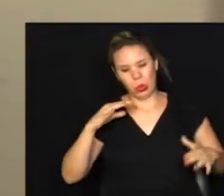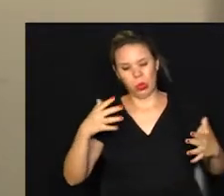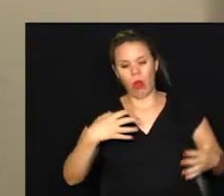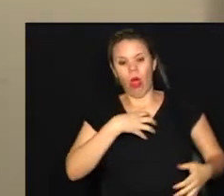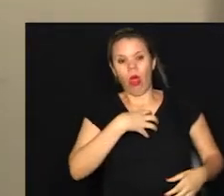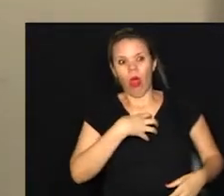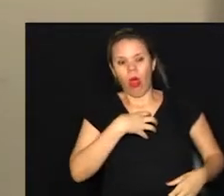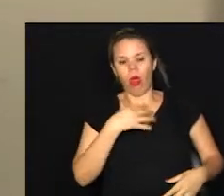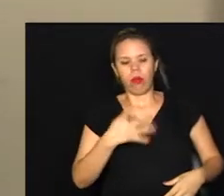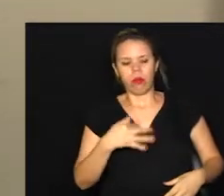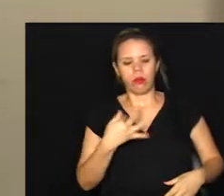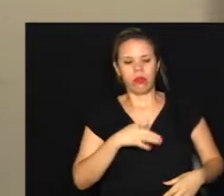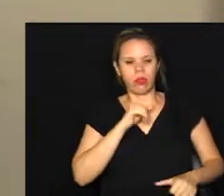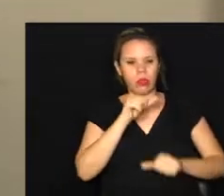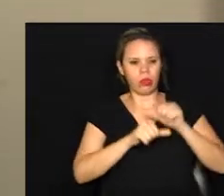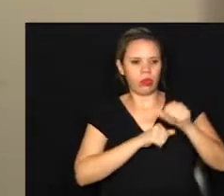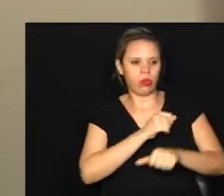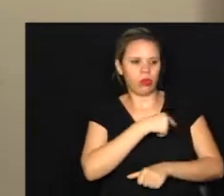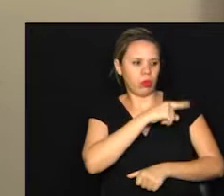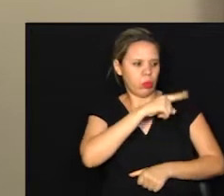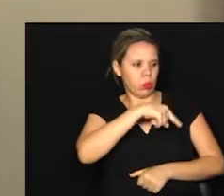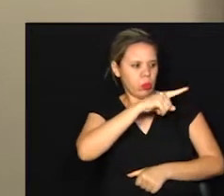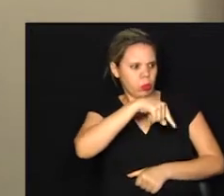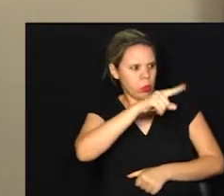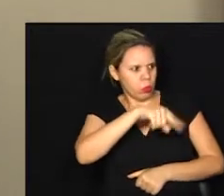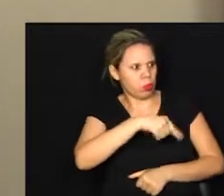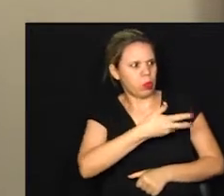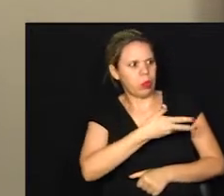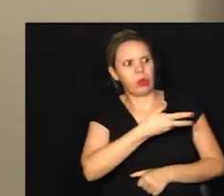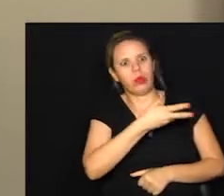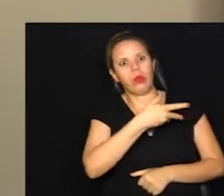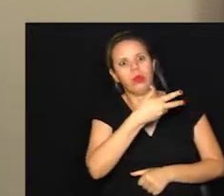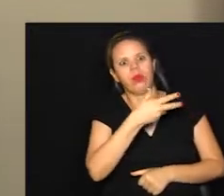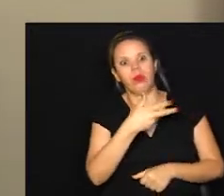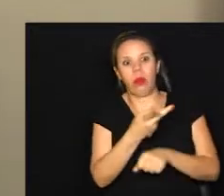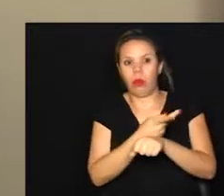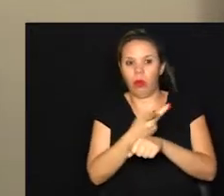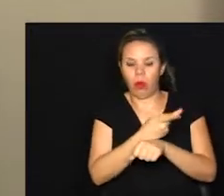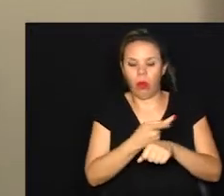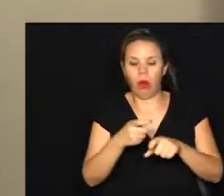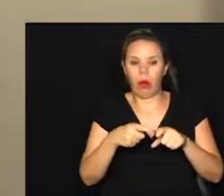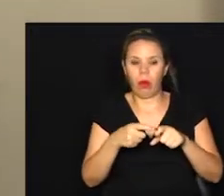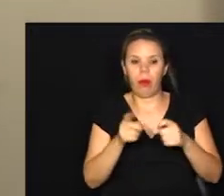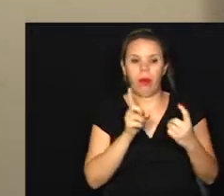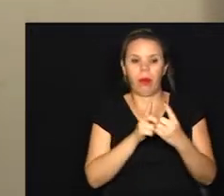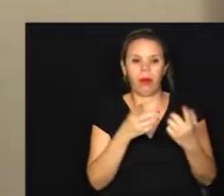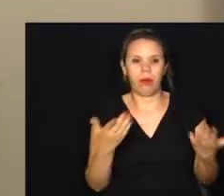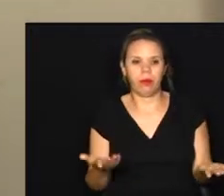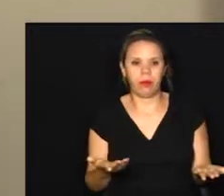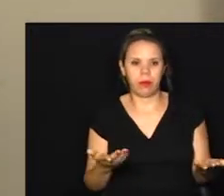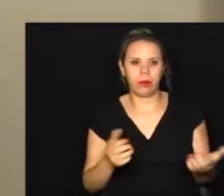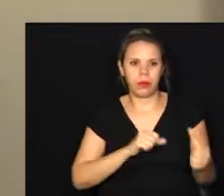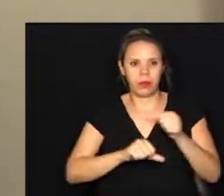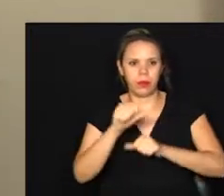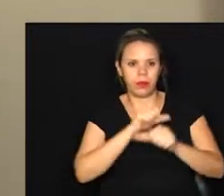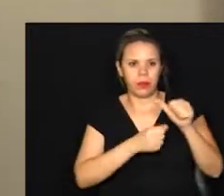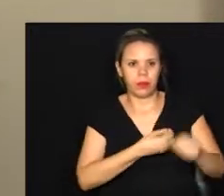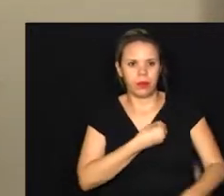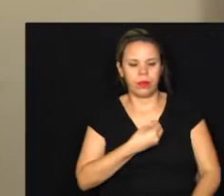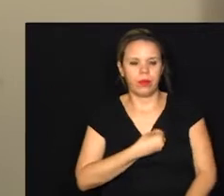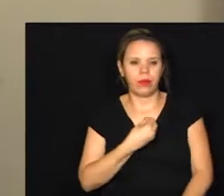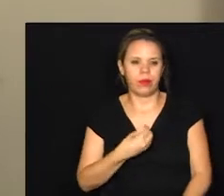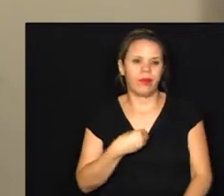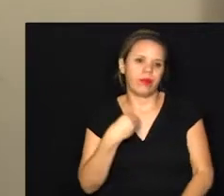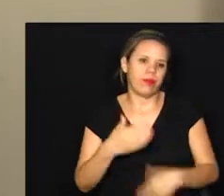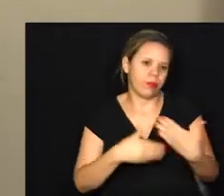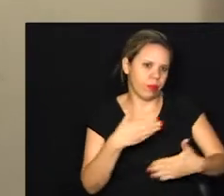cabeça, dores no peito, alteração cardiovasculares, tá? A gente precisa procurar ajuda em alguns momentos ou tentar mudar